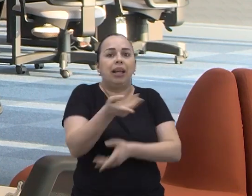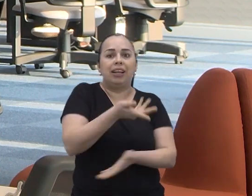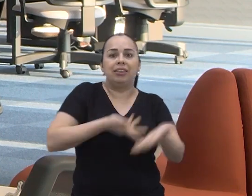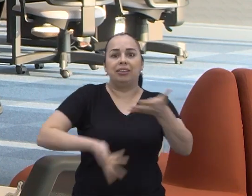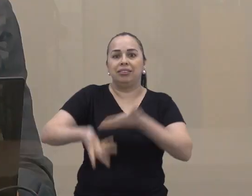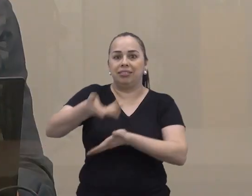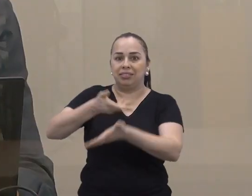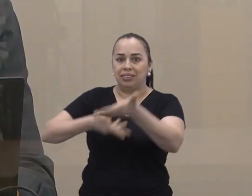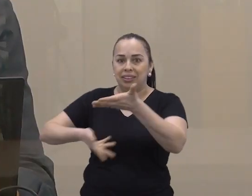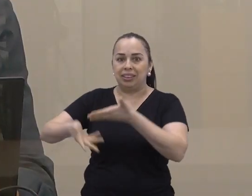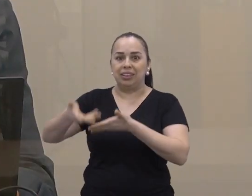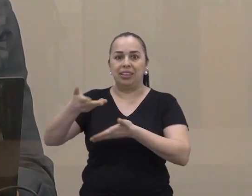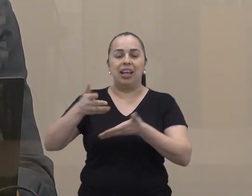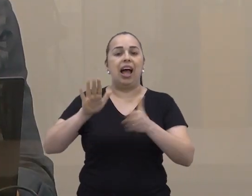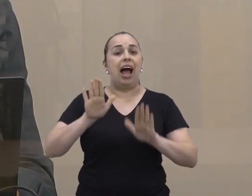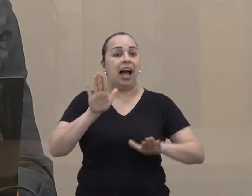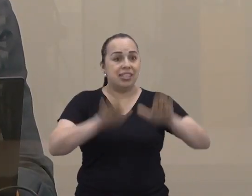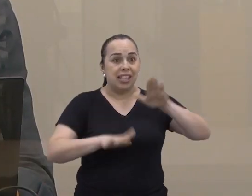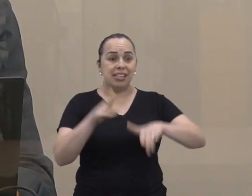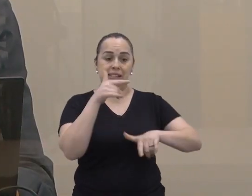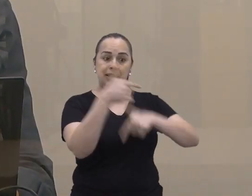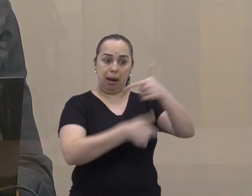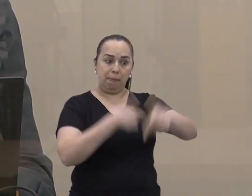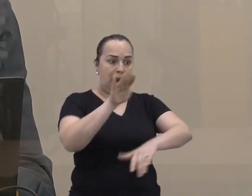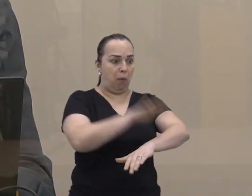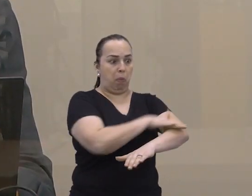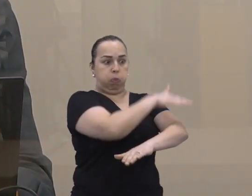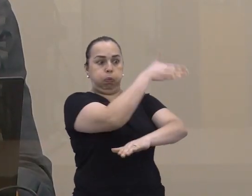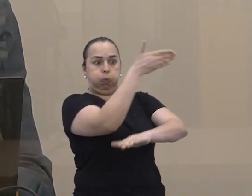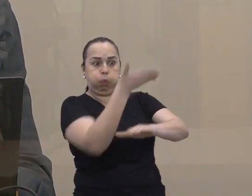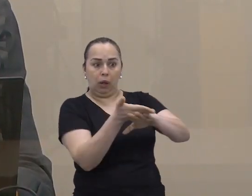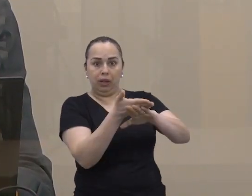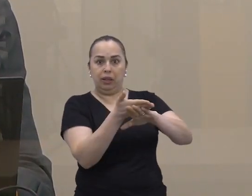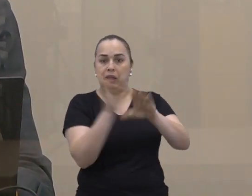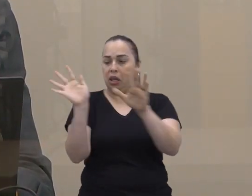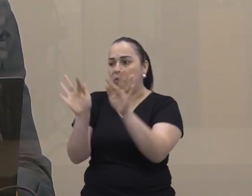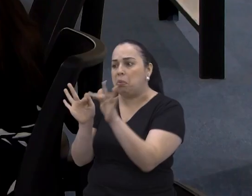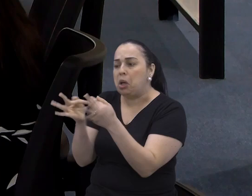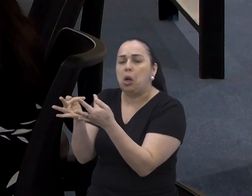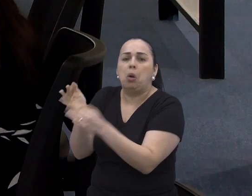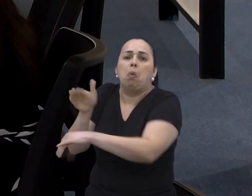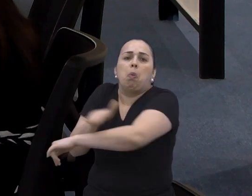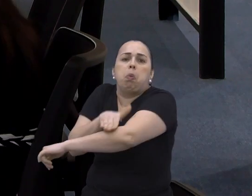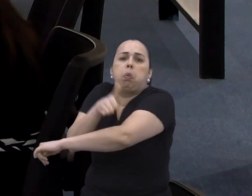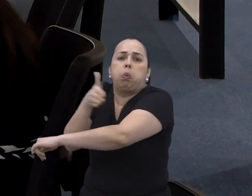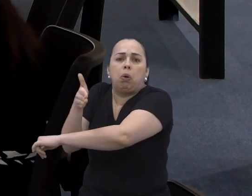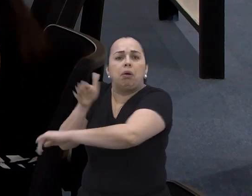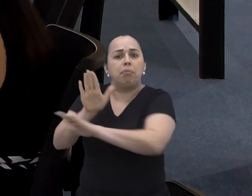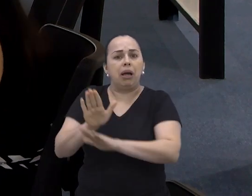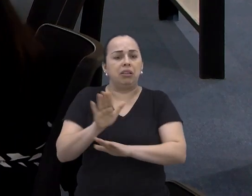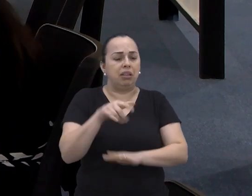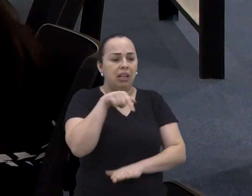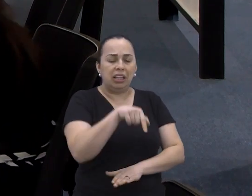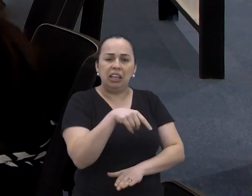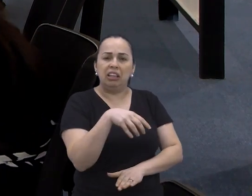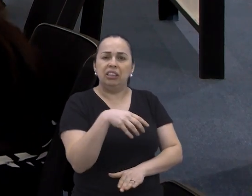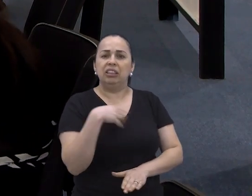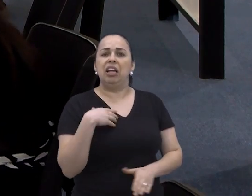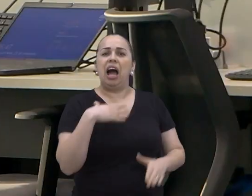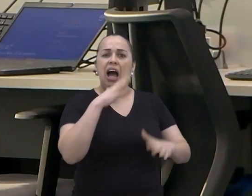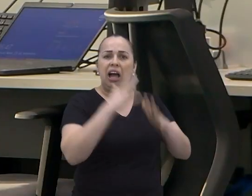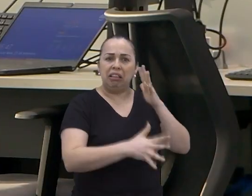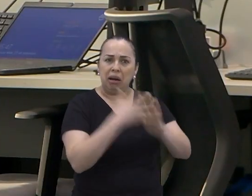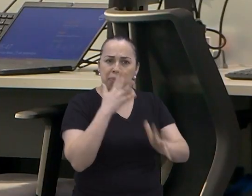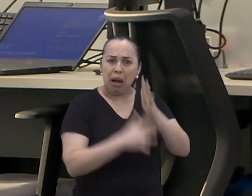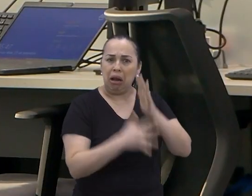de relações. Muita gente passa mais tempo com os colegas do que com a família. Por isso, não se sentir bem no local de